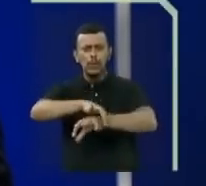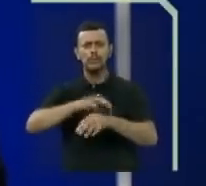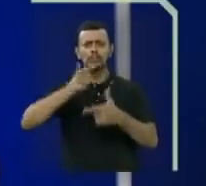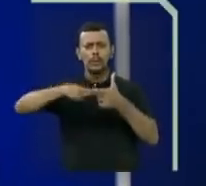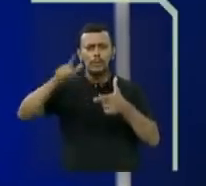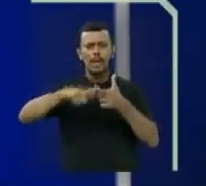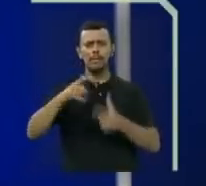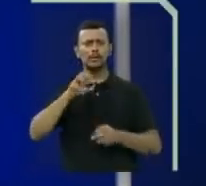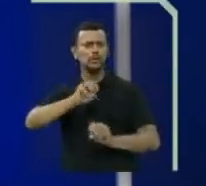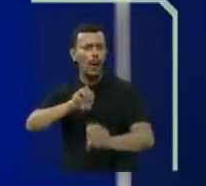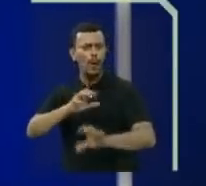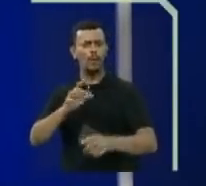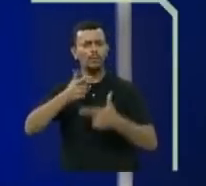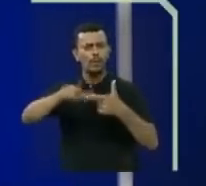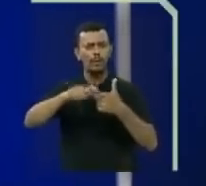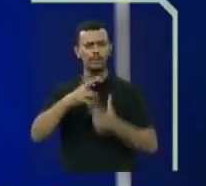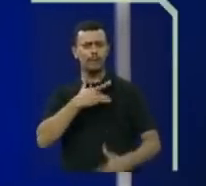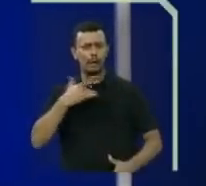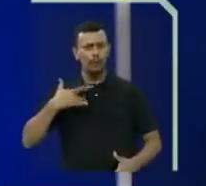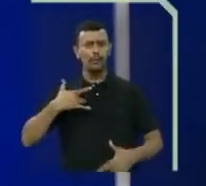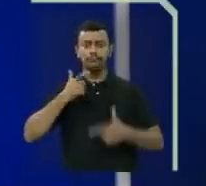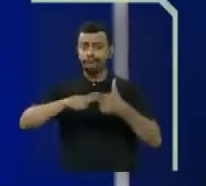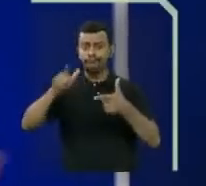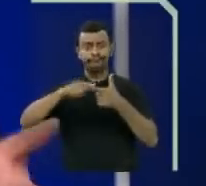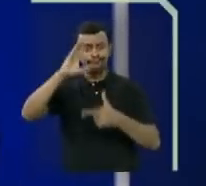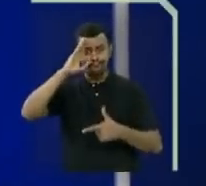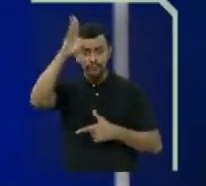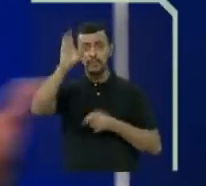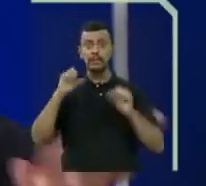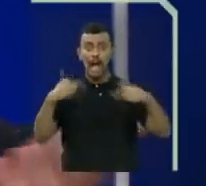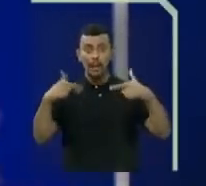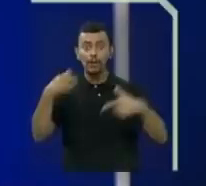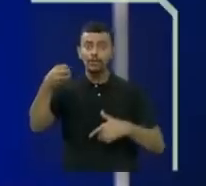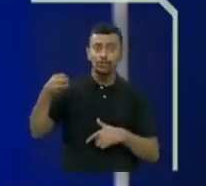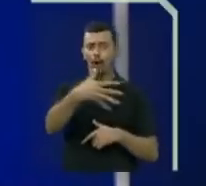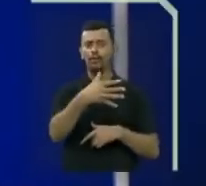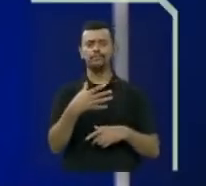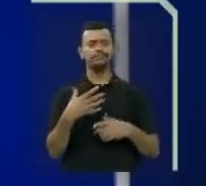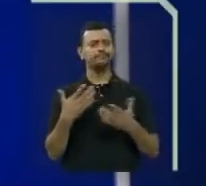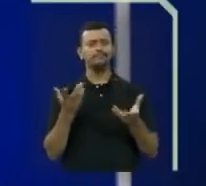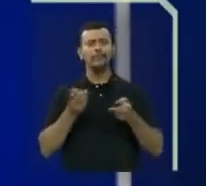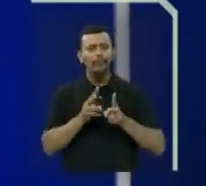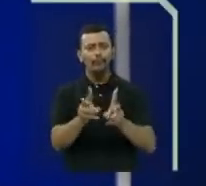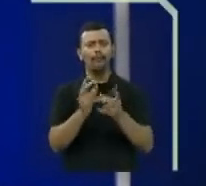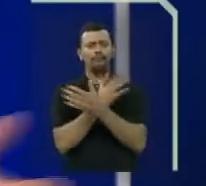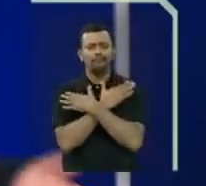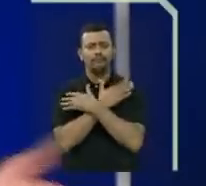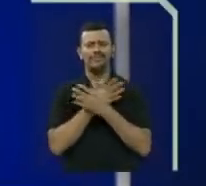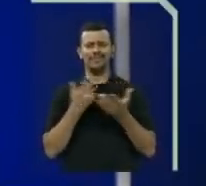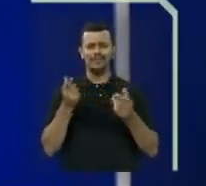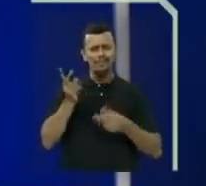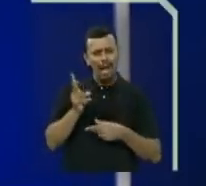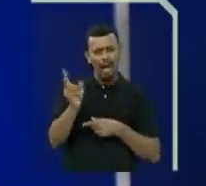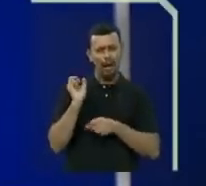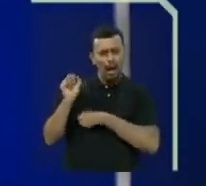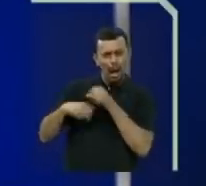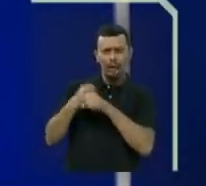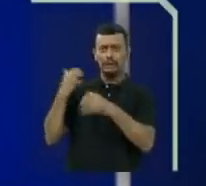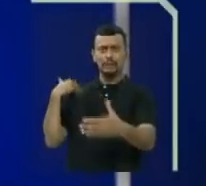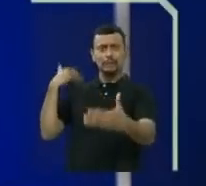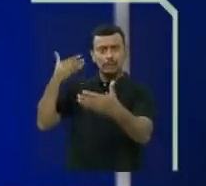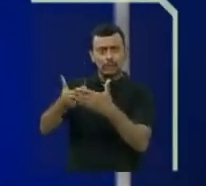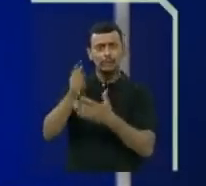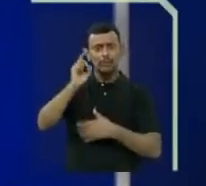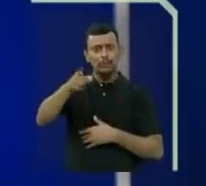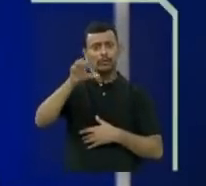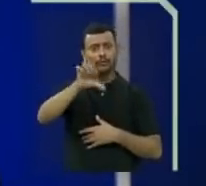e, acima de tudo, na geração de empregos. Aliás, os dois partidos governaram o estado esse longo tempo, desde 1982,